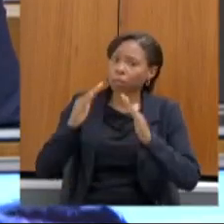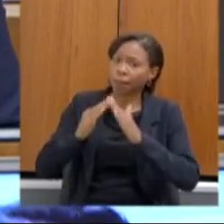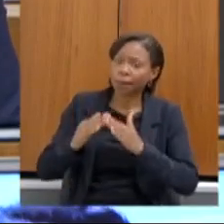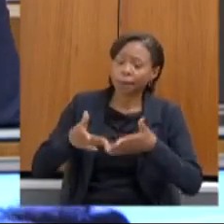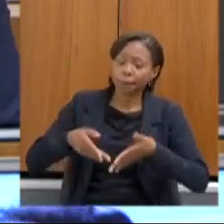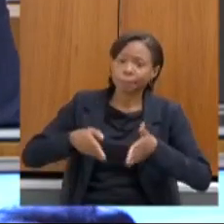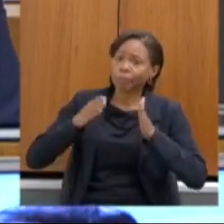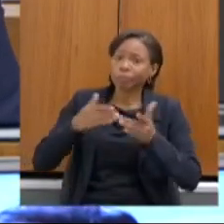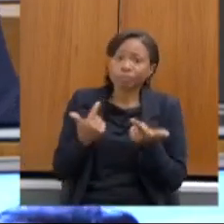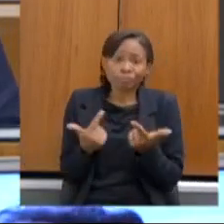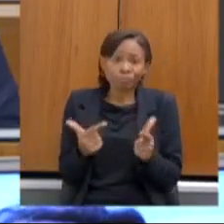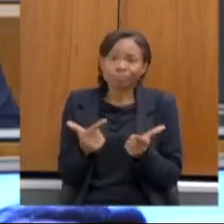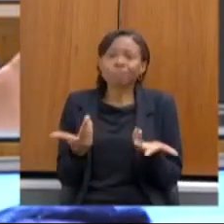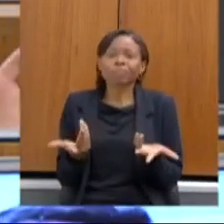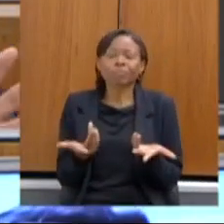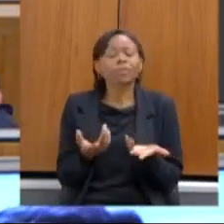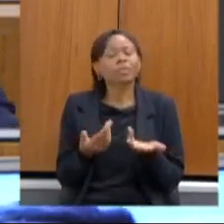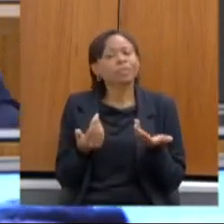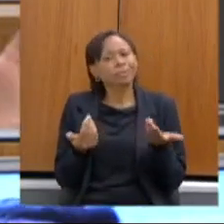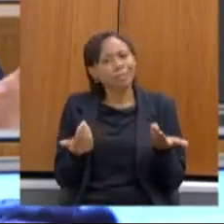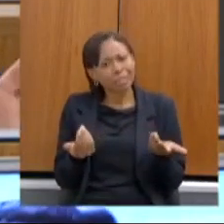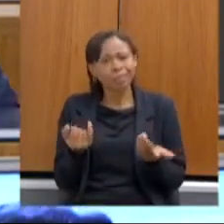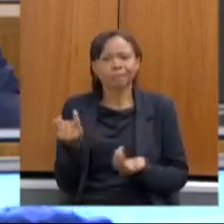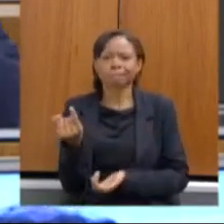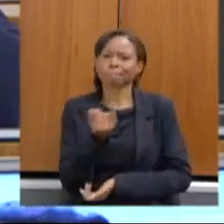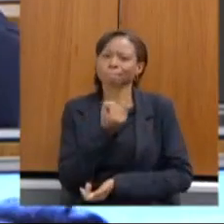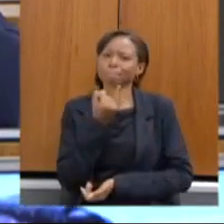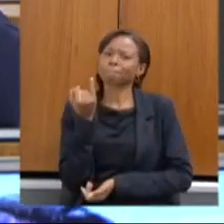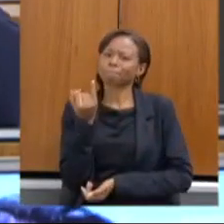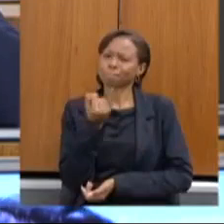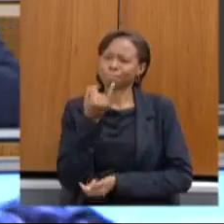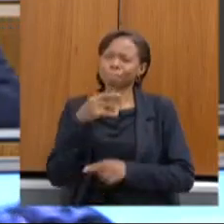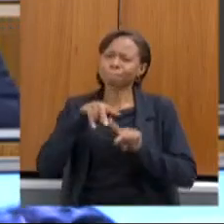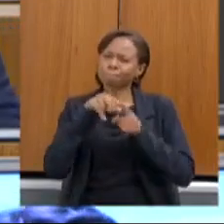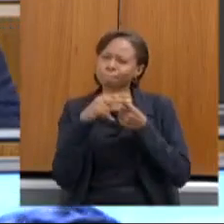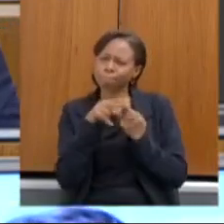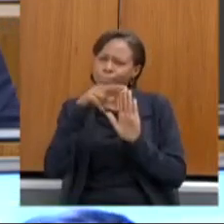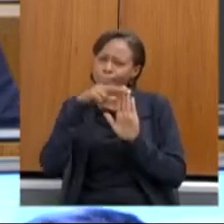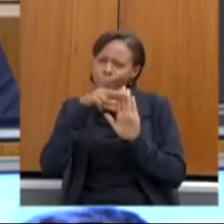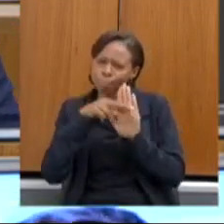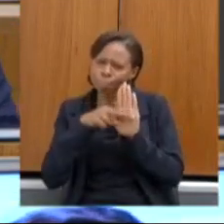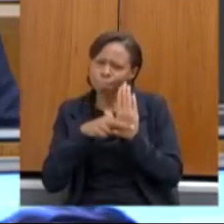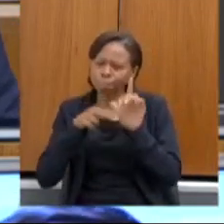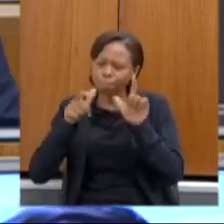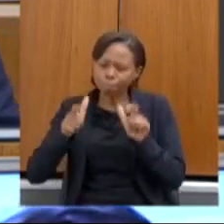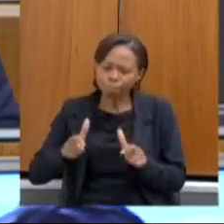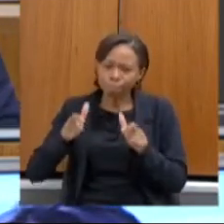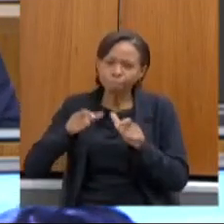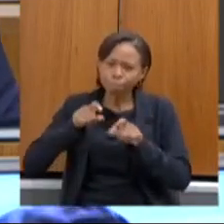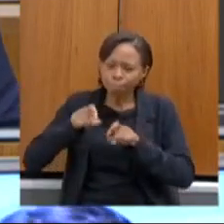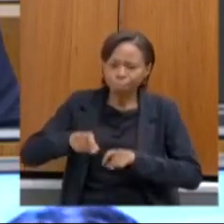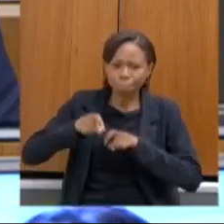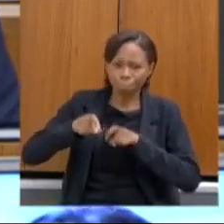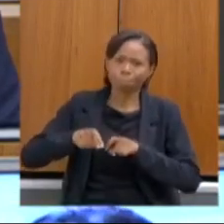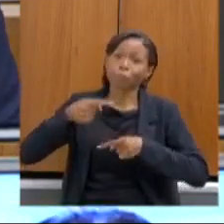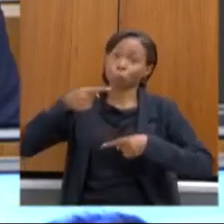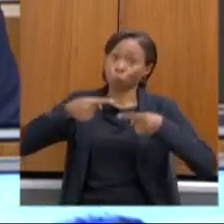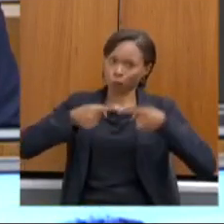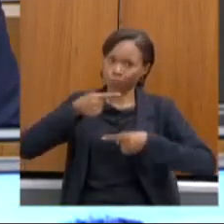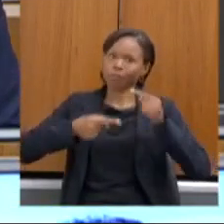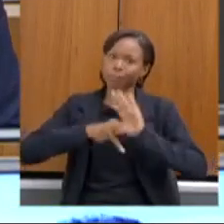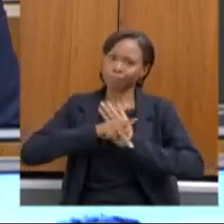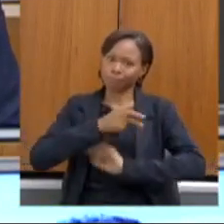é é um mês pequeno exemplo da importância da regularização fundiária é que enquanto política